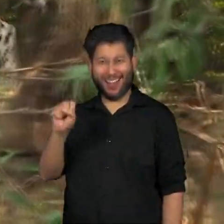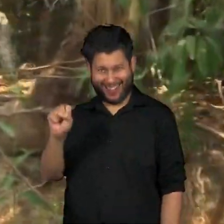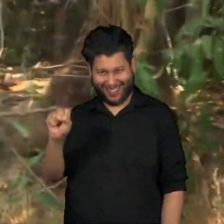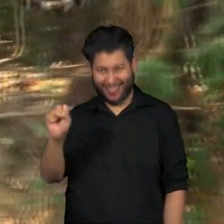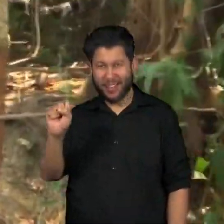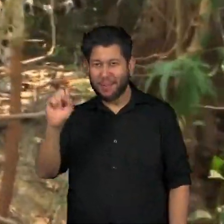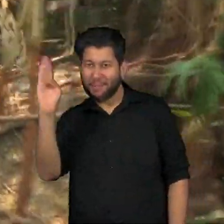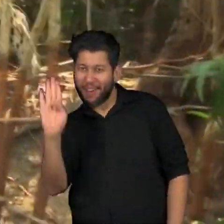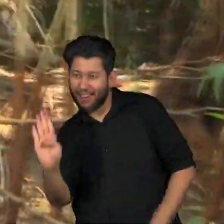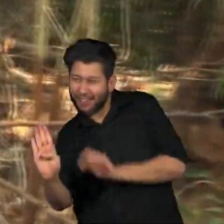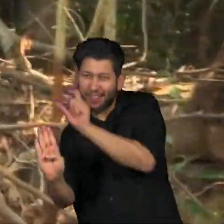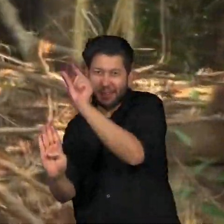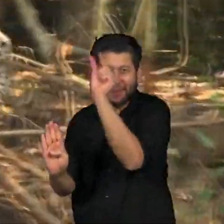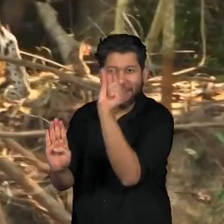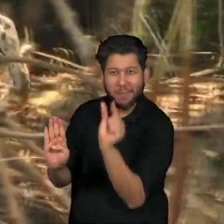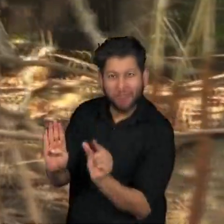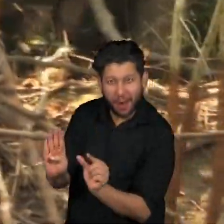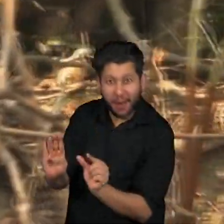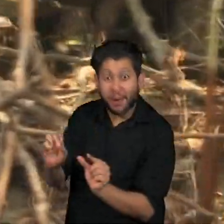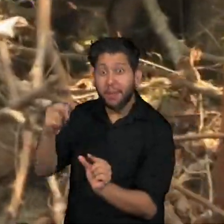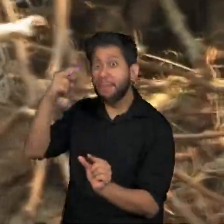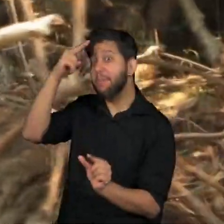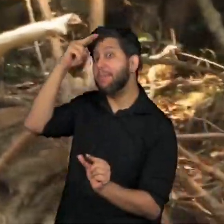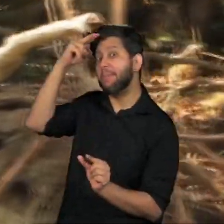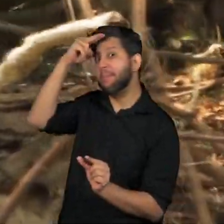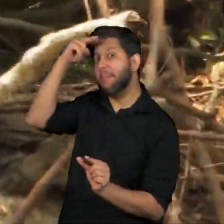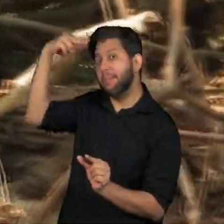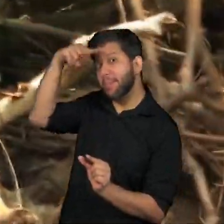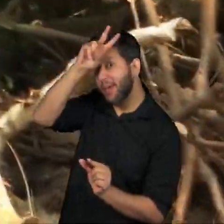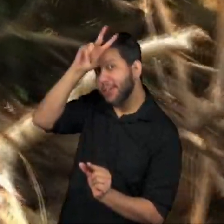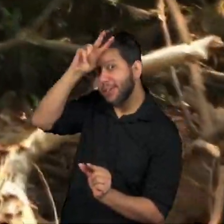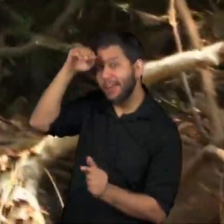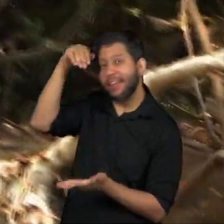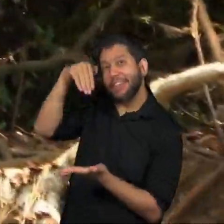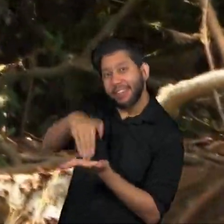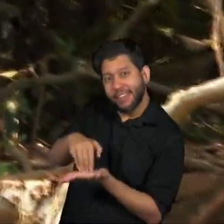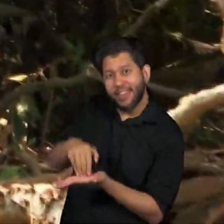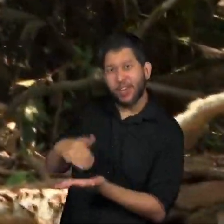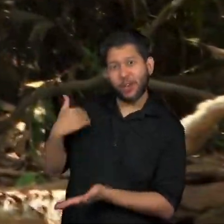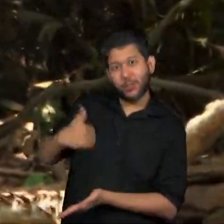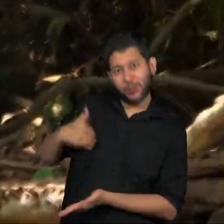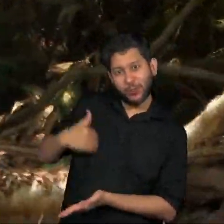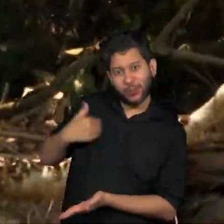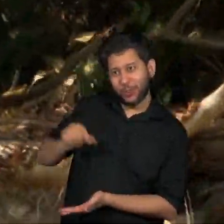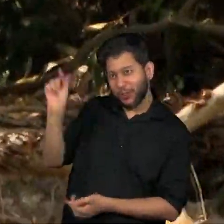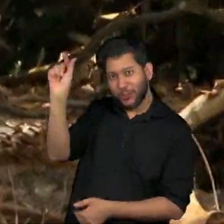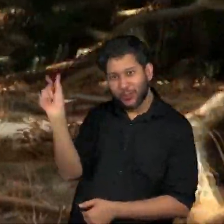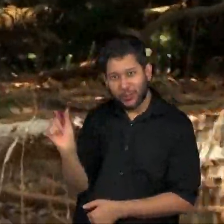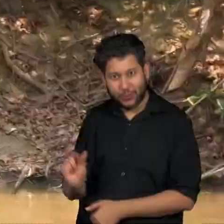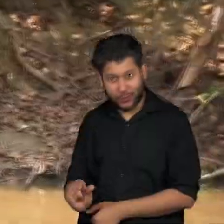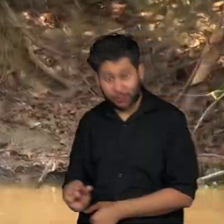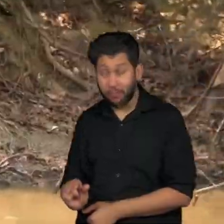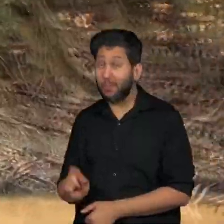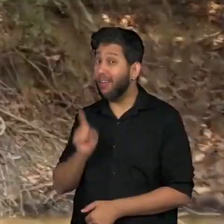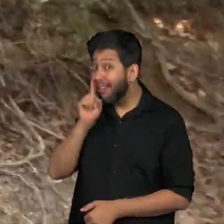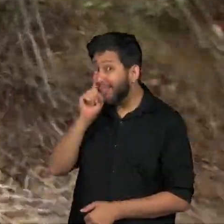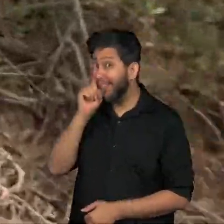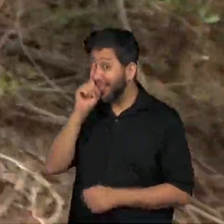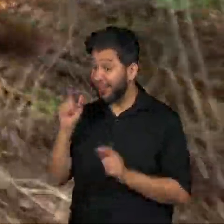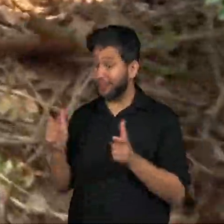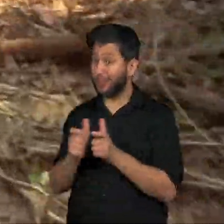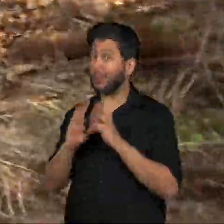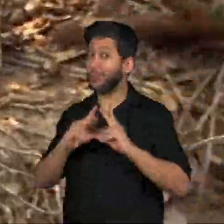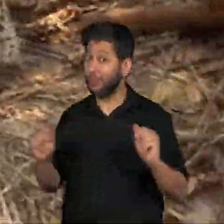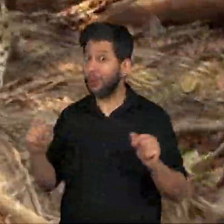México até o norte da Argentina. Ela é considerada sob ameaça de extinção por 2 motivos principais: